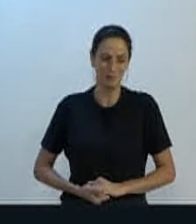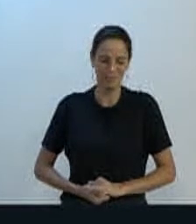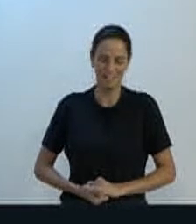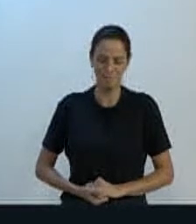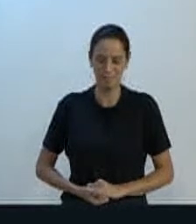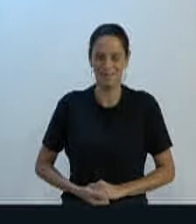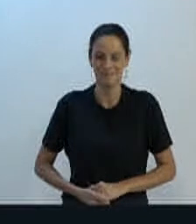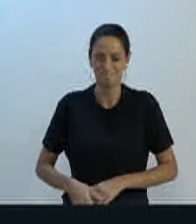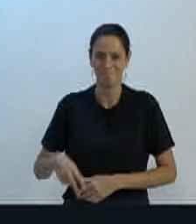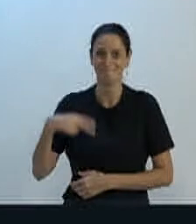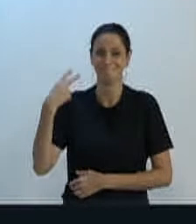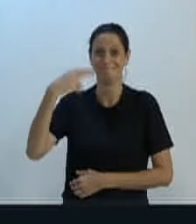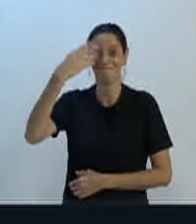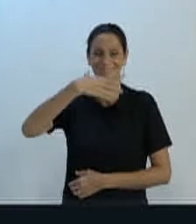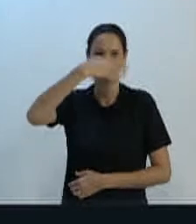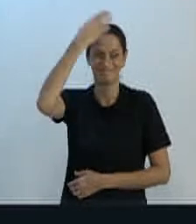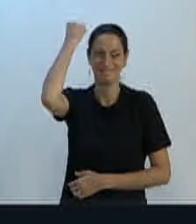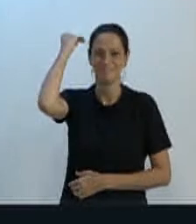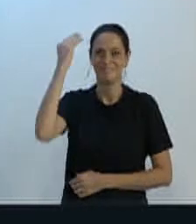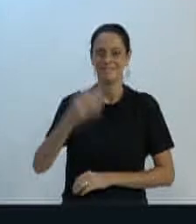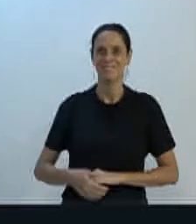Ô, Matias.